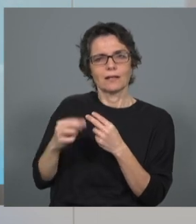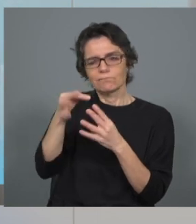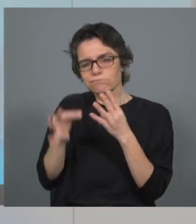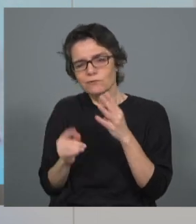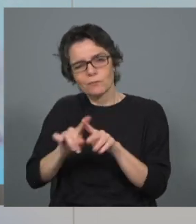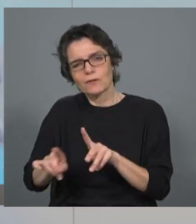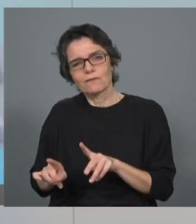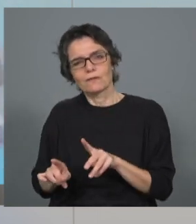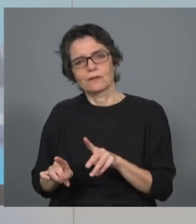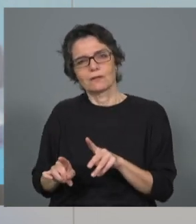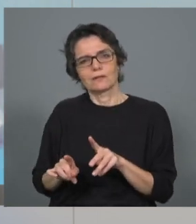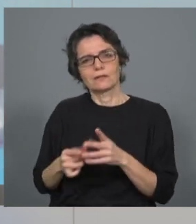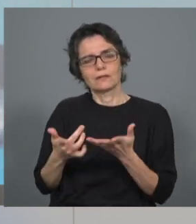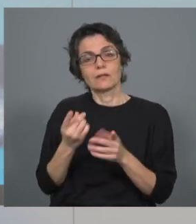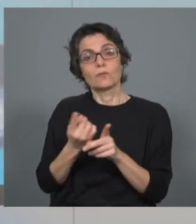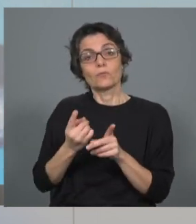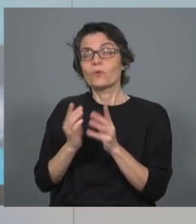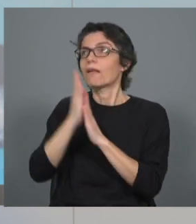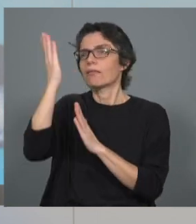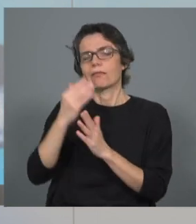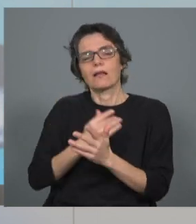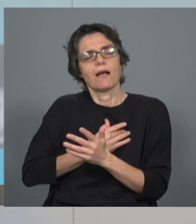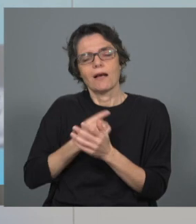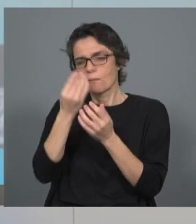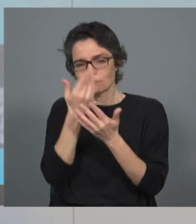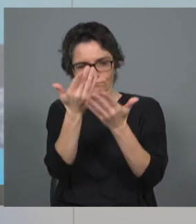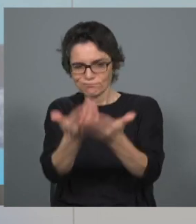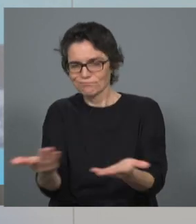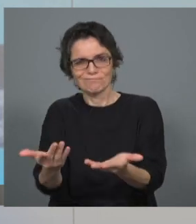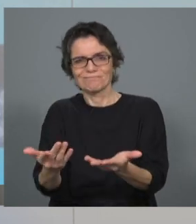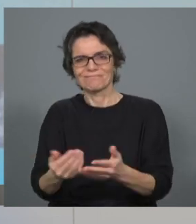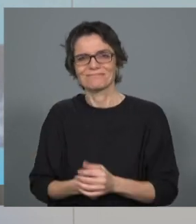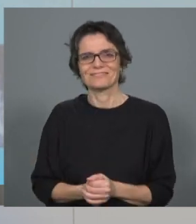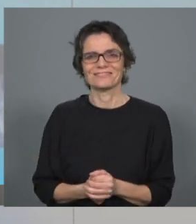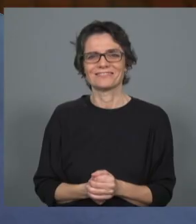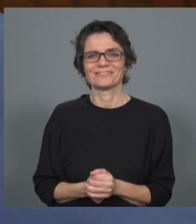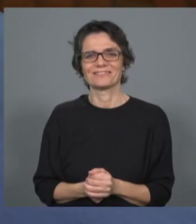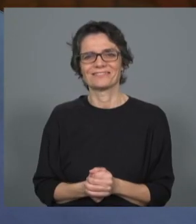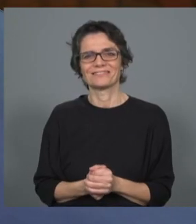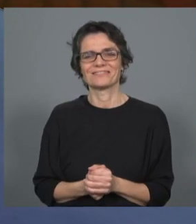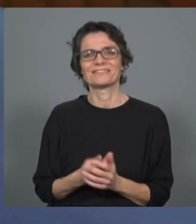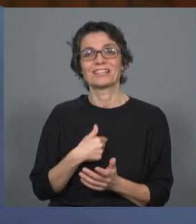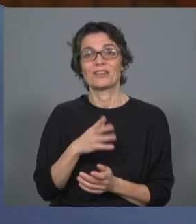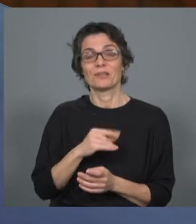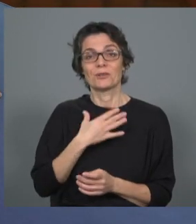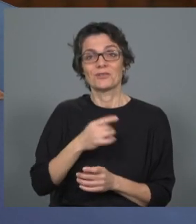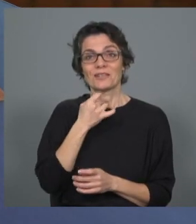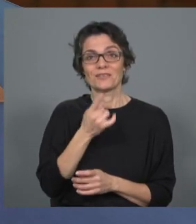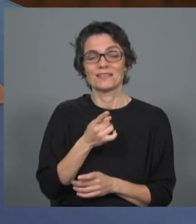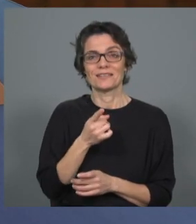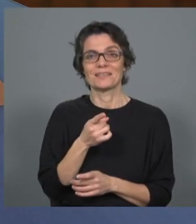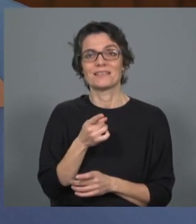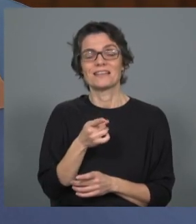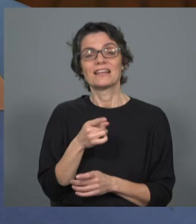contexto, com aquilo que ele é. Porque Deus ama aquilo que ele é. Eu diria, sem discordar, claro, mas complementando até,